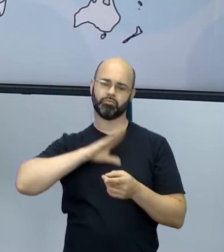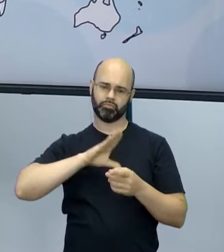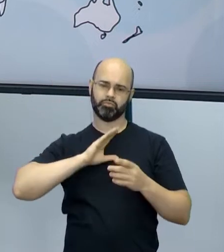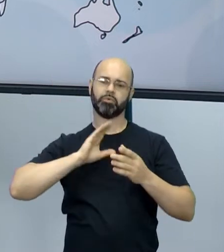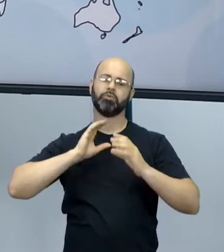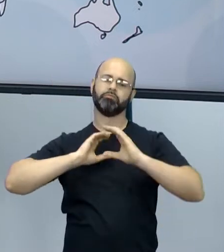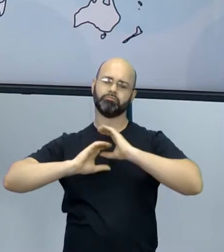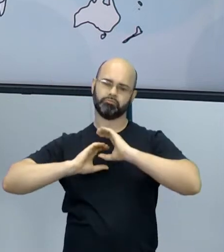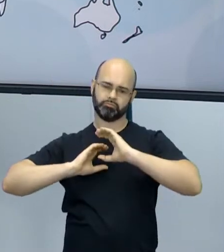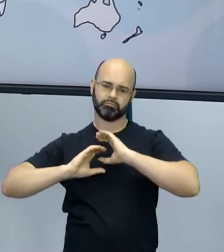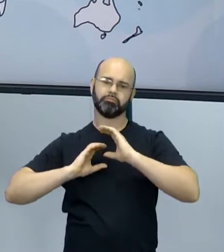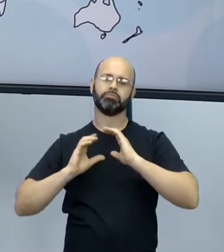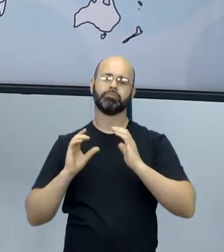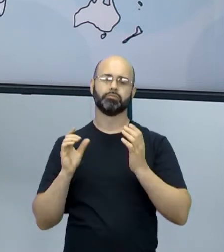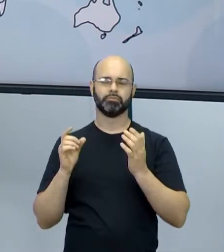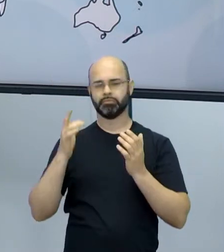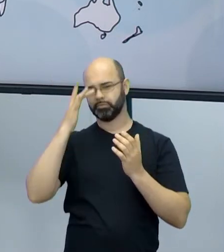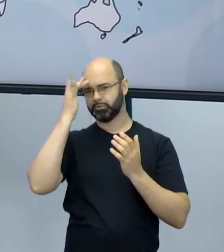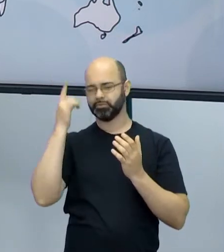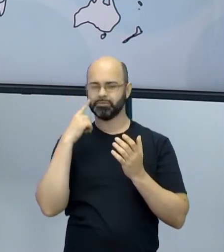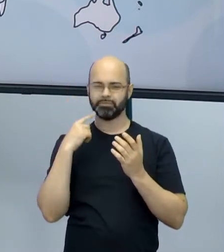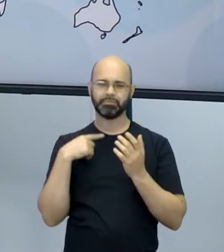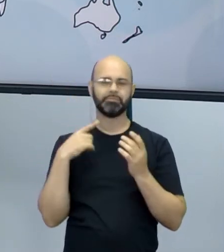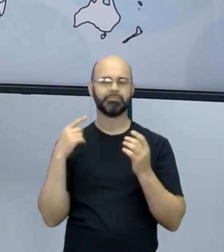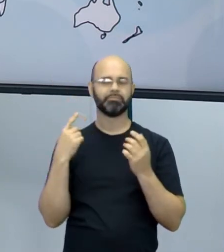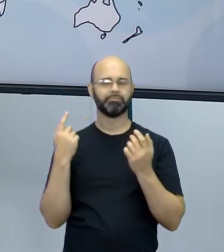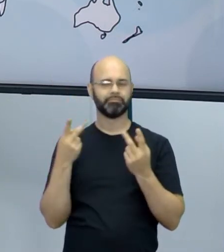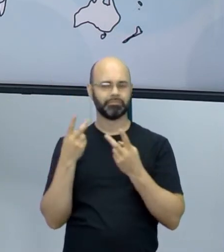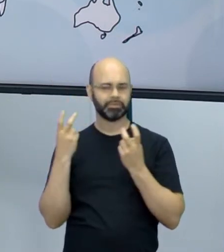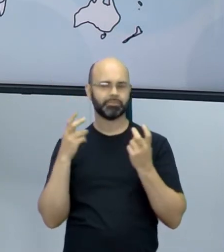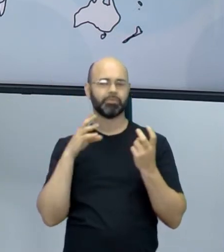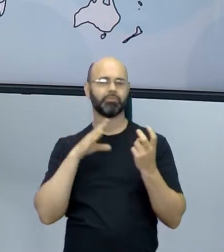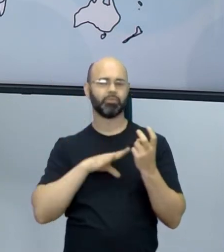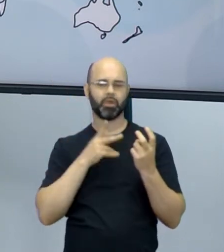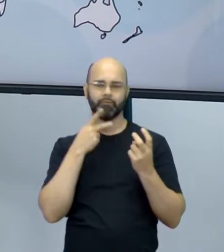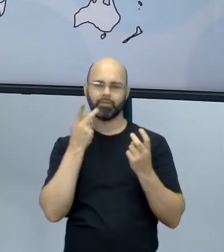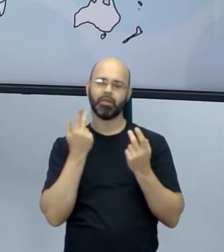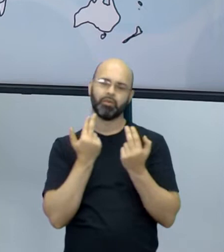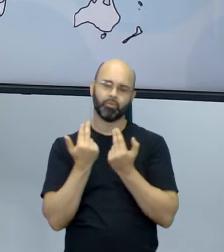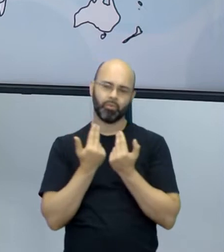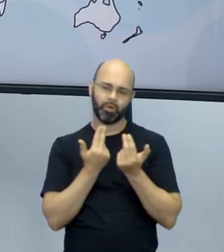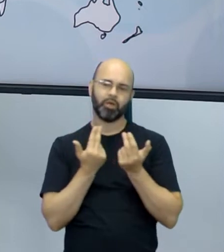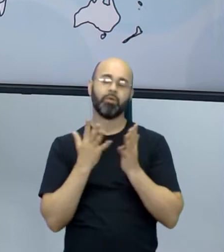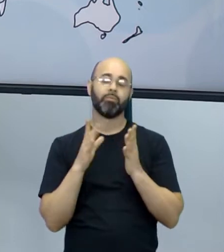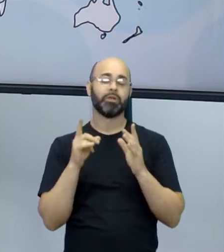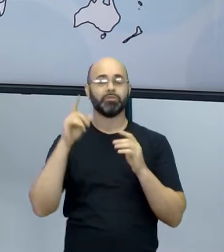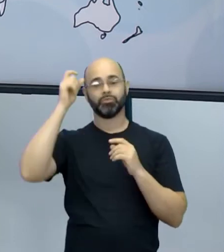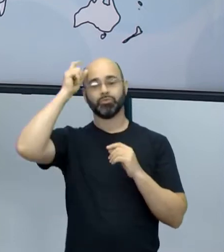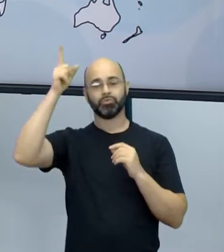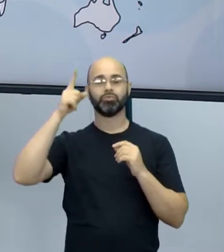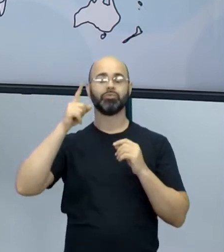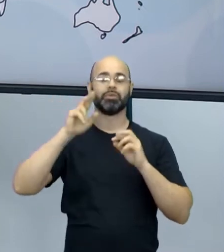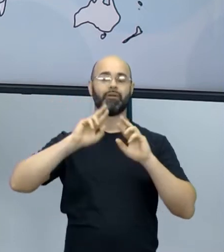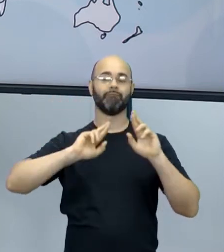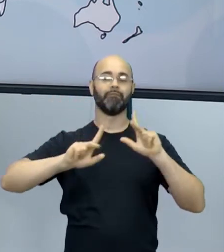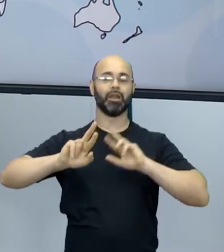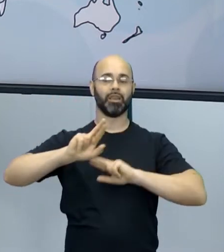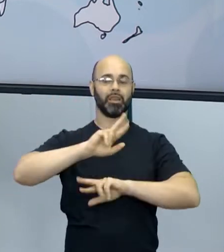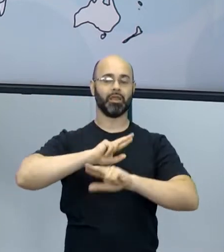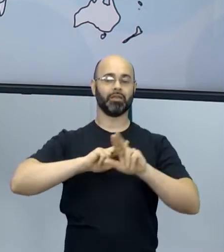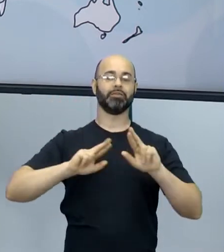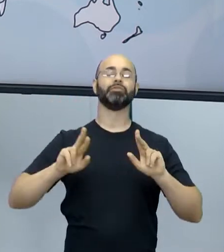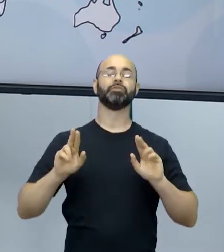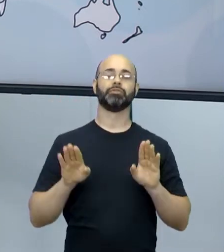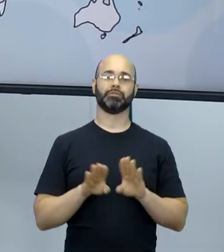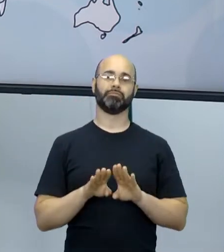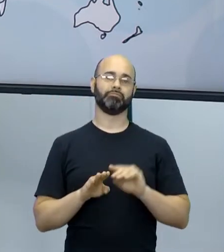perceber pontos de contato, pontos de convergência. Mas divergências culturais vão acontecer. E essas divergências culturais formam o